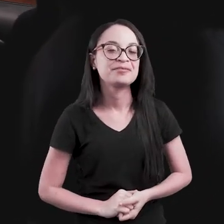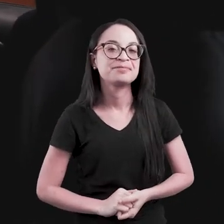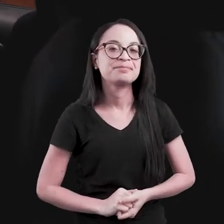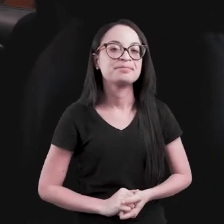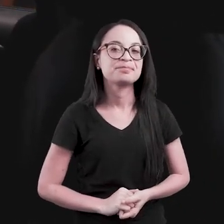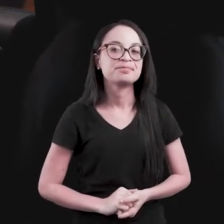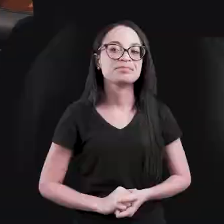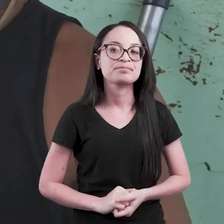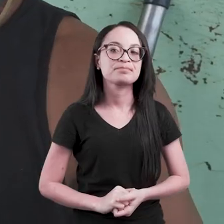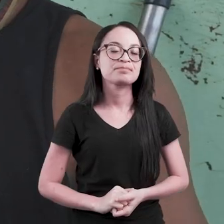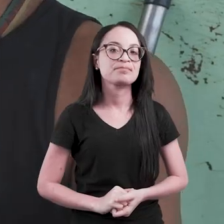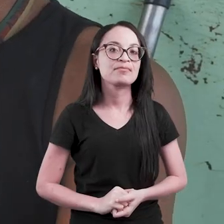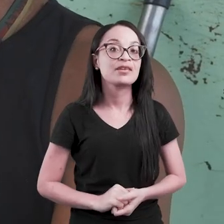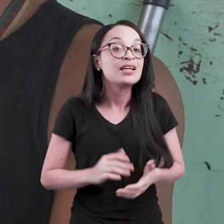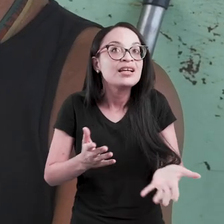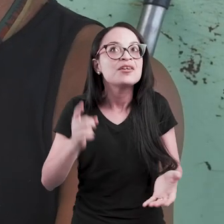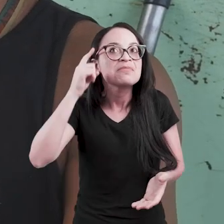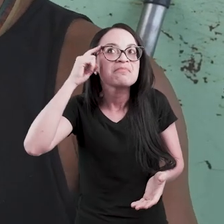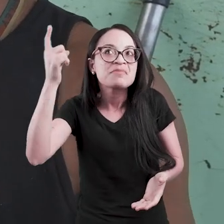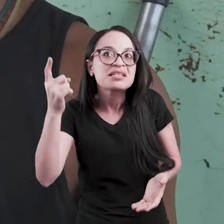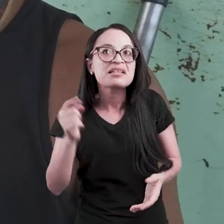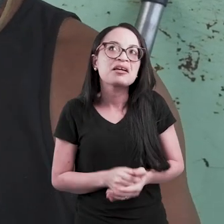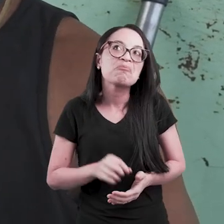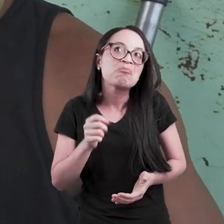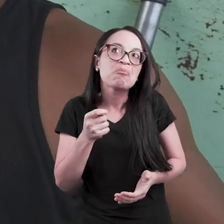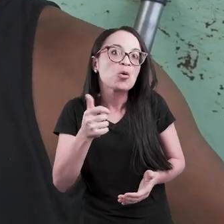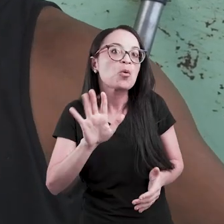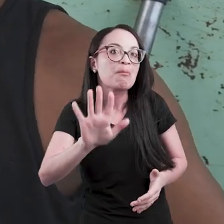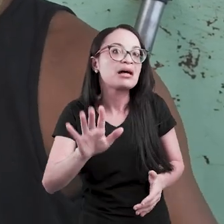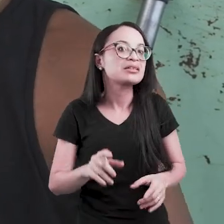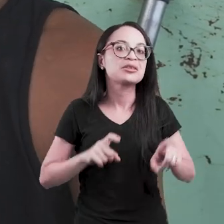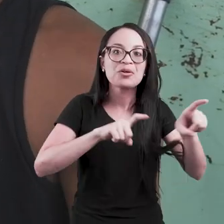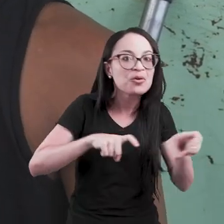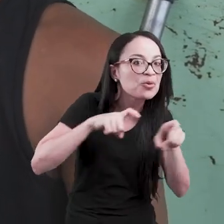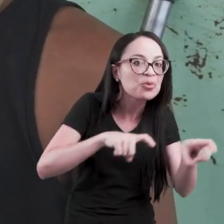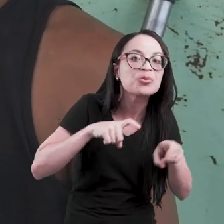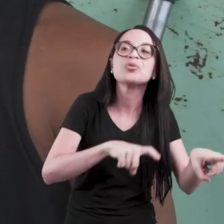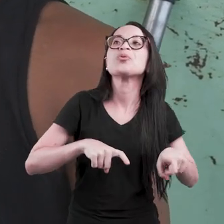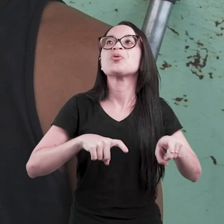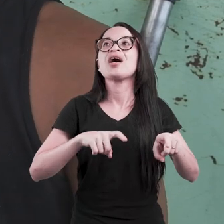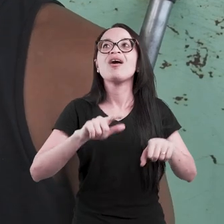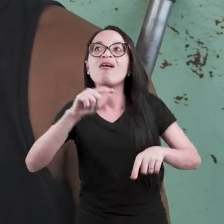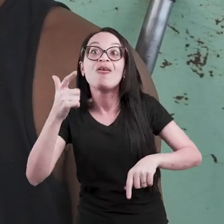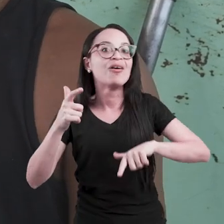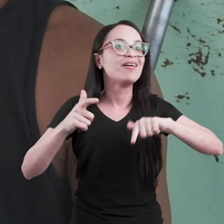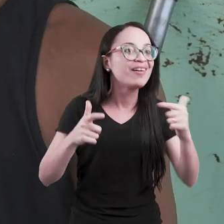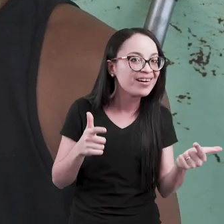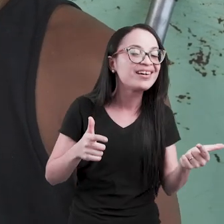Tchau. E a gente pensa que é só uma coisa, né? Muita coisa, vem agricultura, vem uma coisa, vem outra,